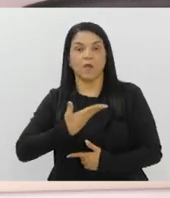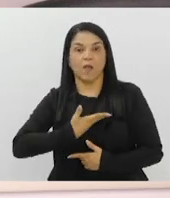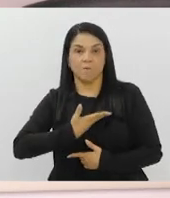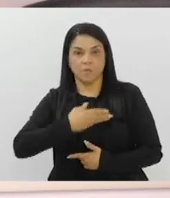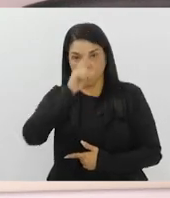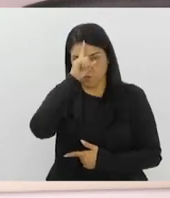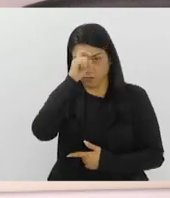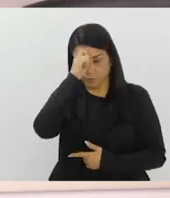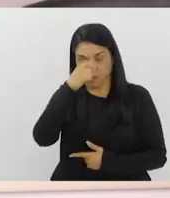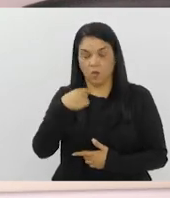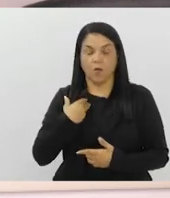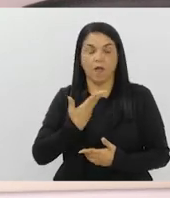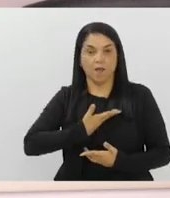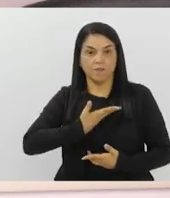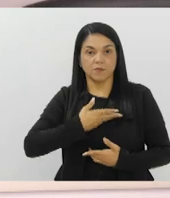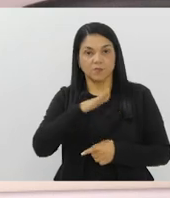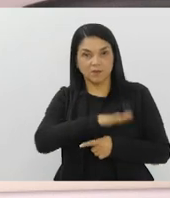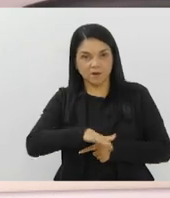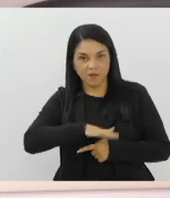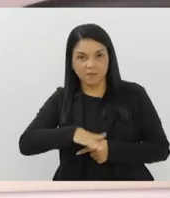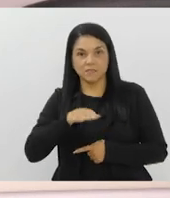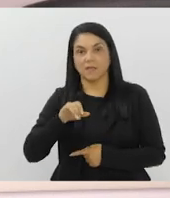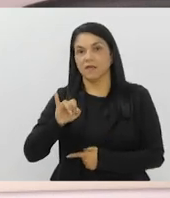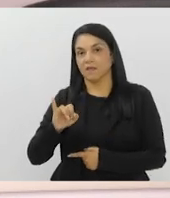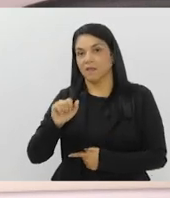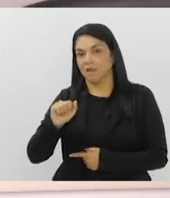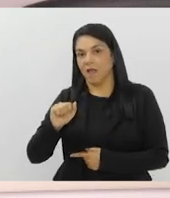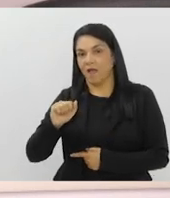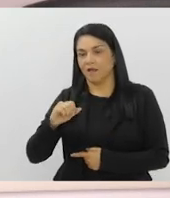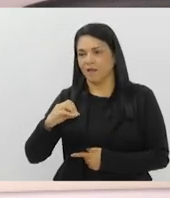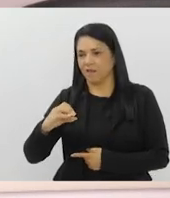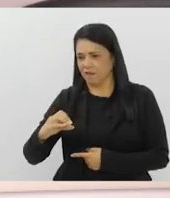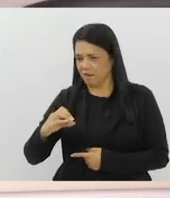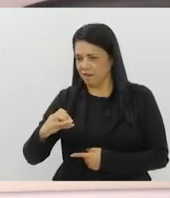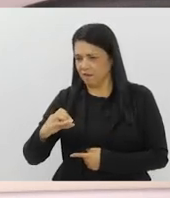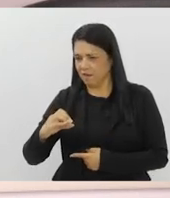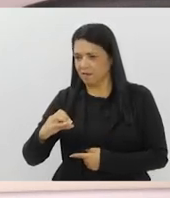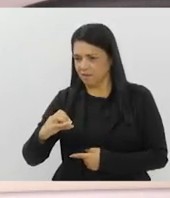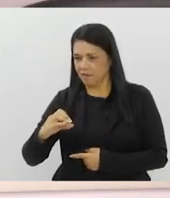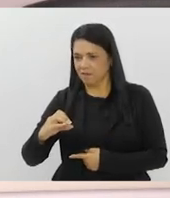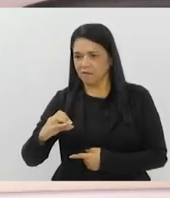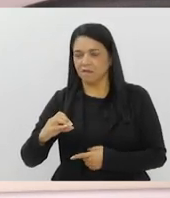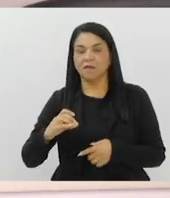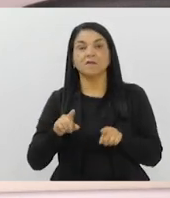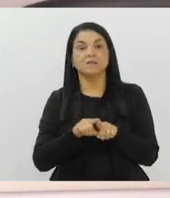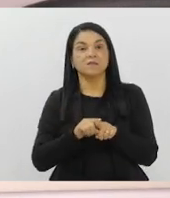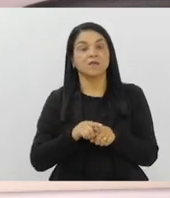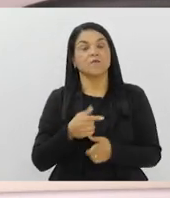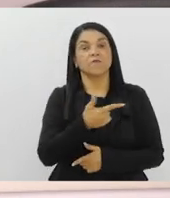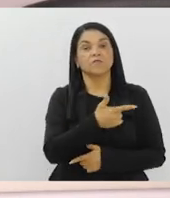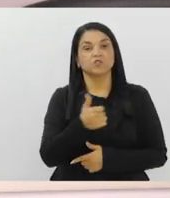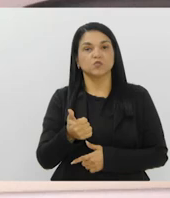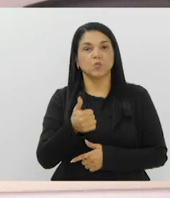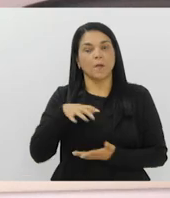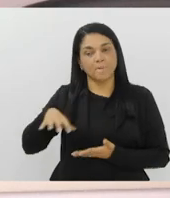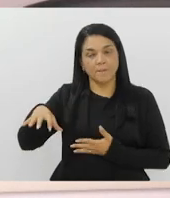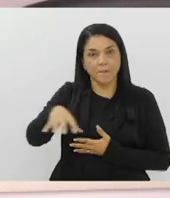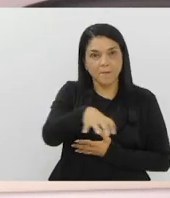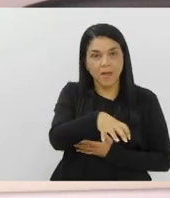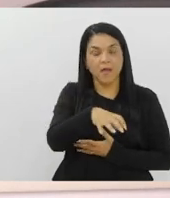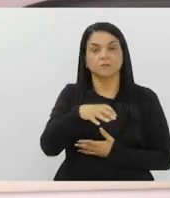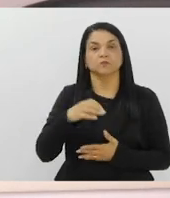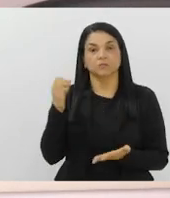Criança, o famoso IAC. Nós já temos no Estado do Rio 21 unidades hospitalares com o selo do